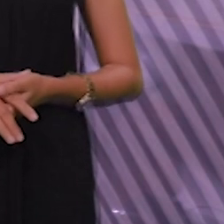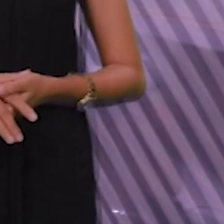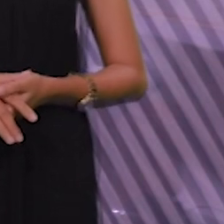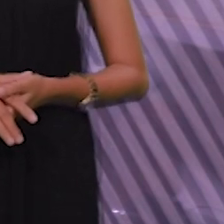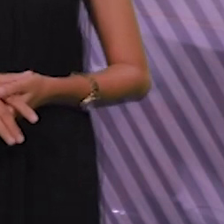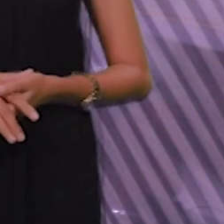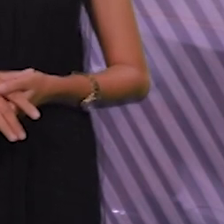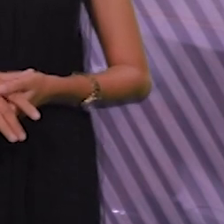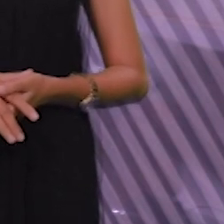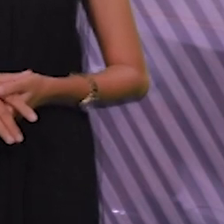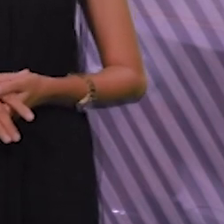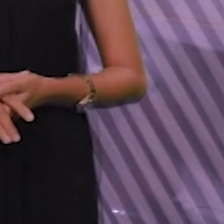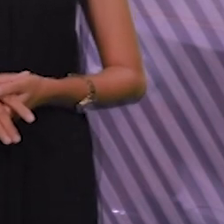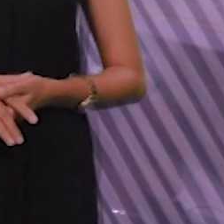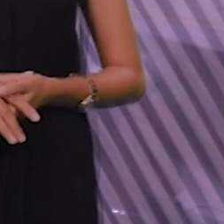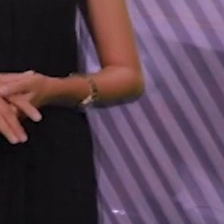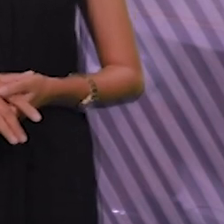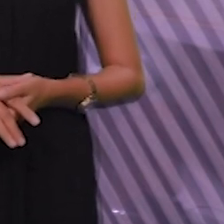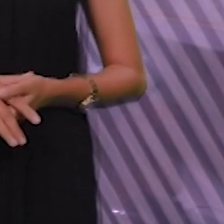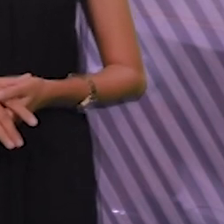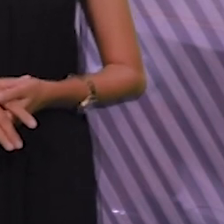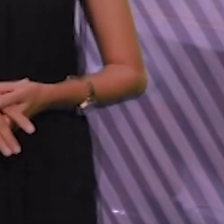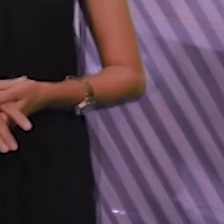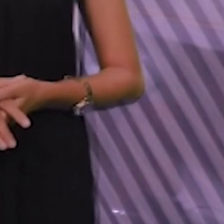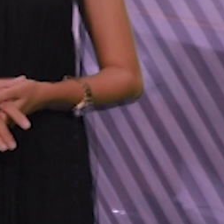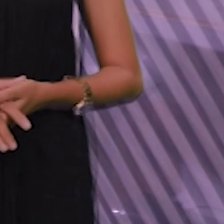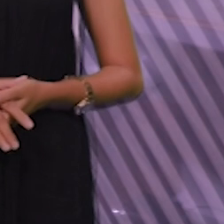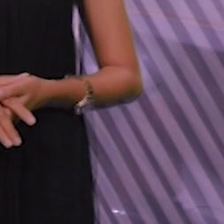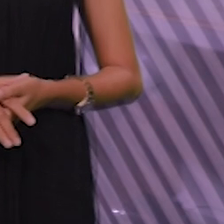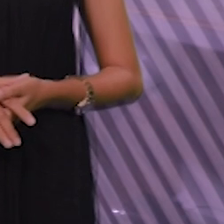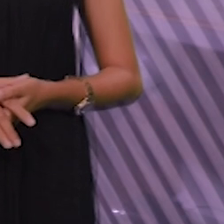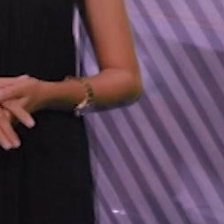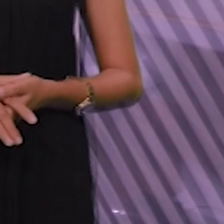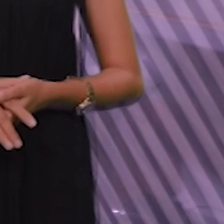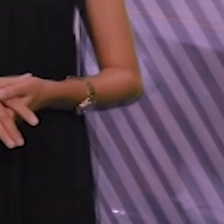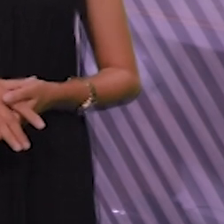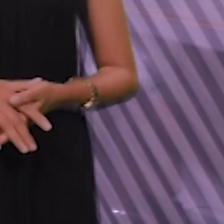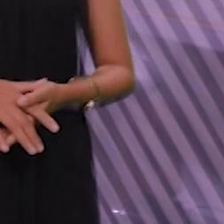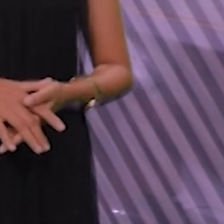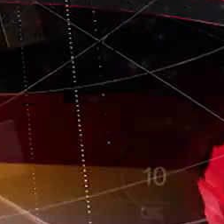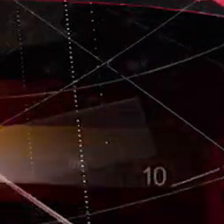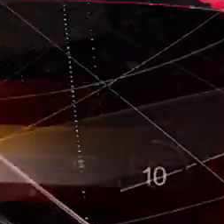Antes de botsir atau hari video idane, ketahlua klik like, komen, no subscribe, my kanal YouTube idane.